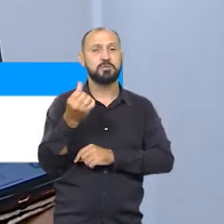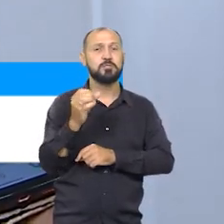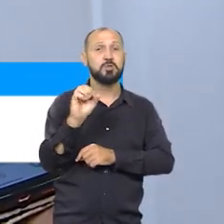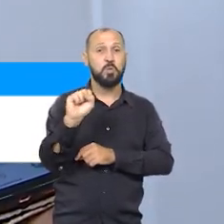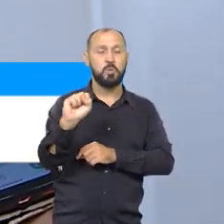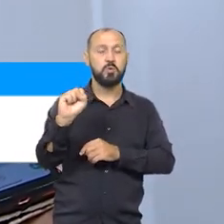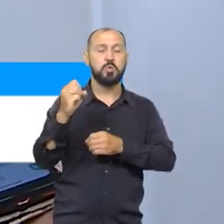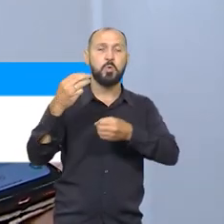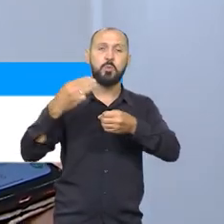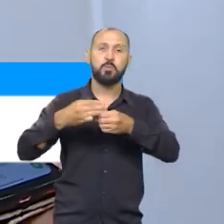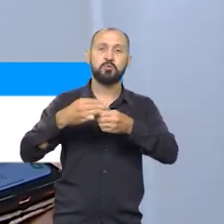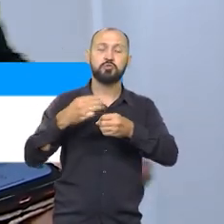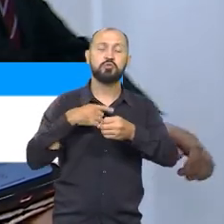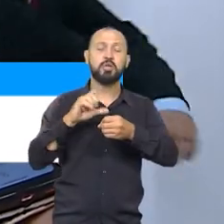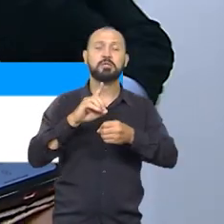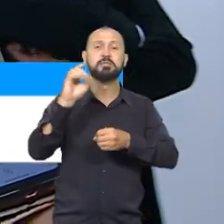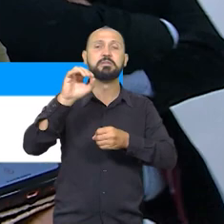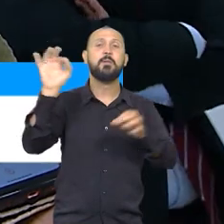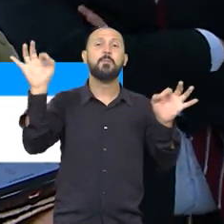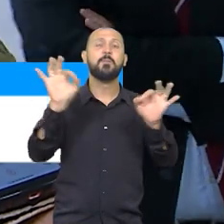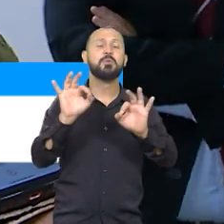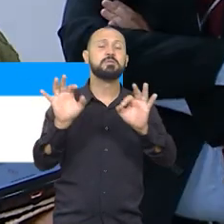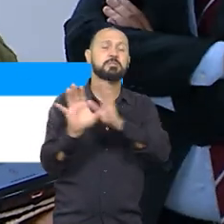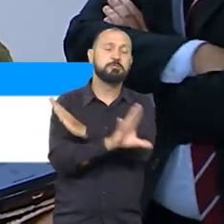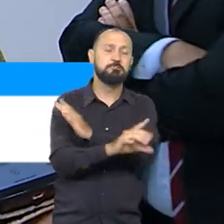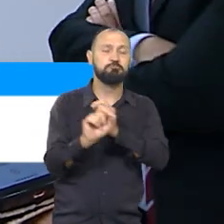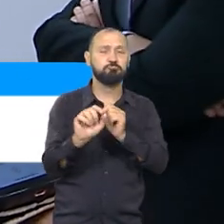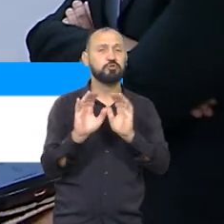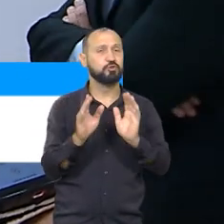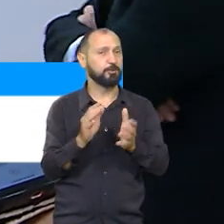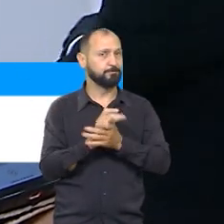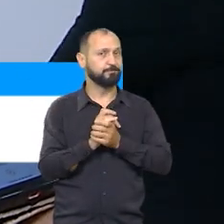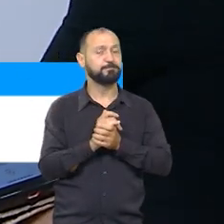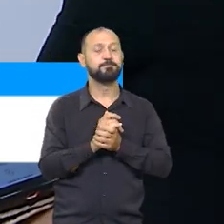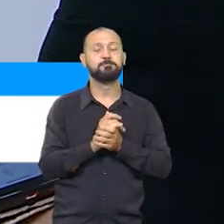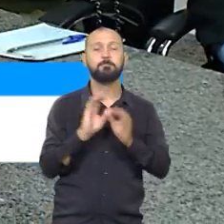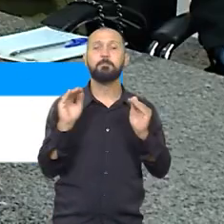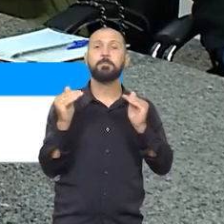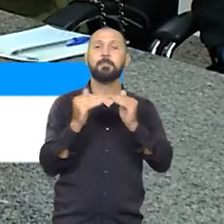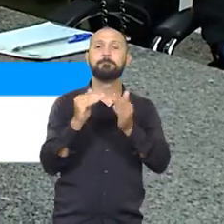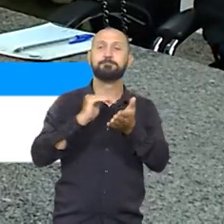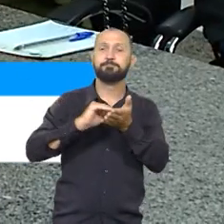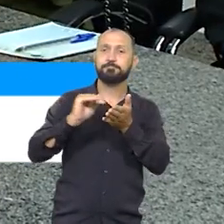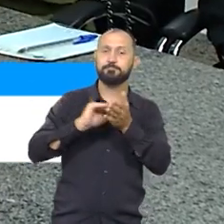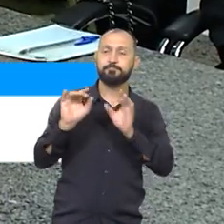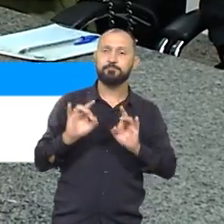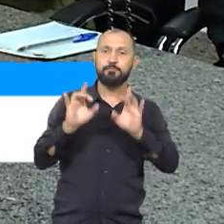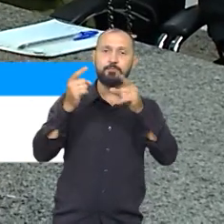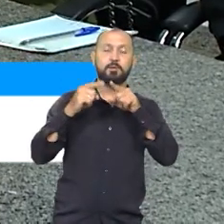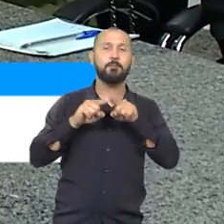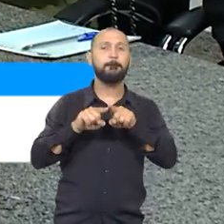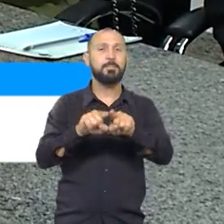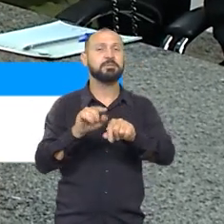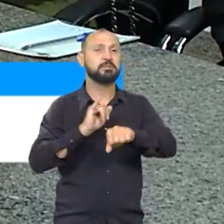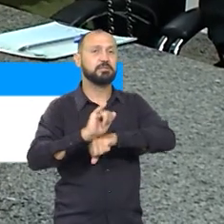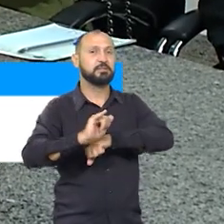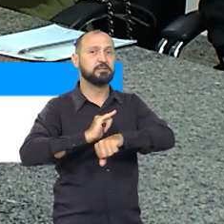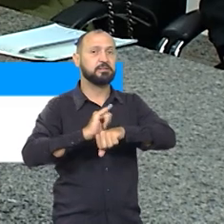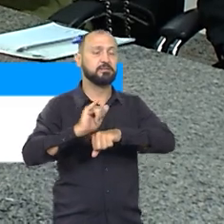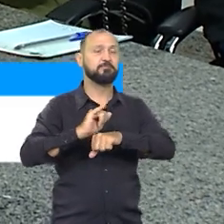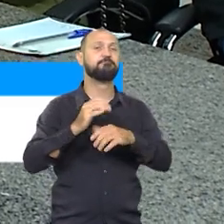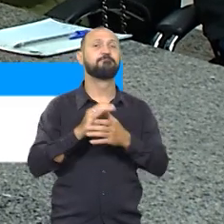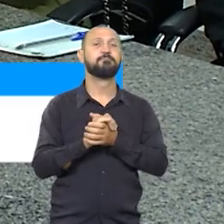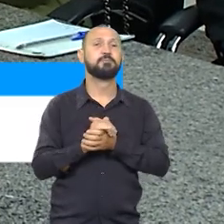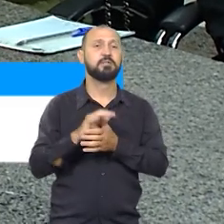Grosso do Sul com seus 68 municípios universalizados em relação ao esgotamento sanitário de acordo com a secretária especial de